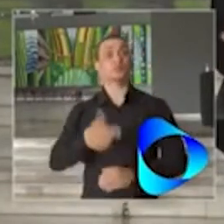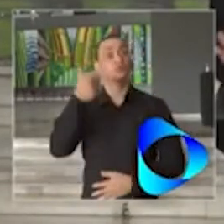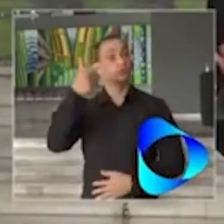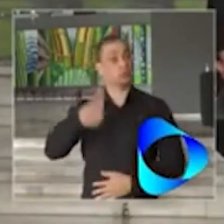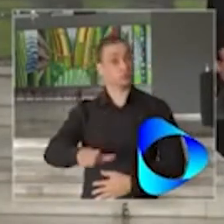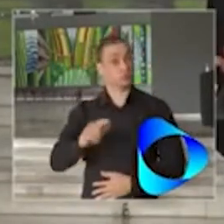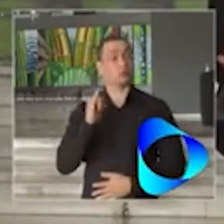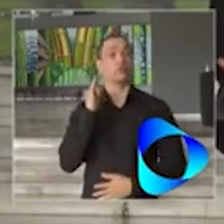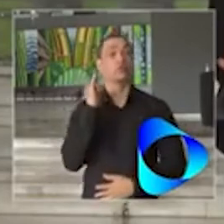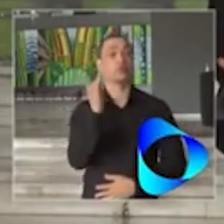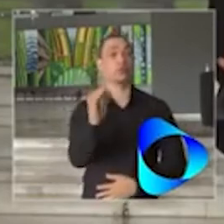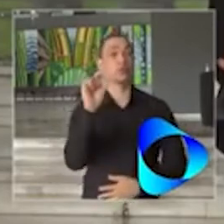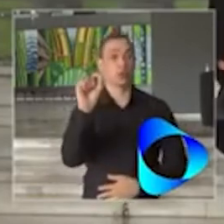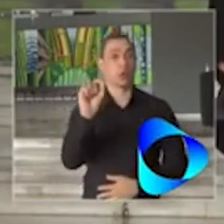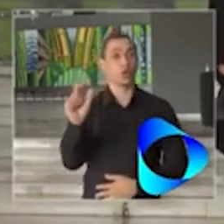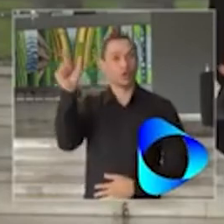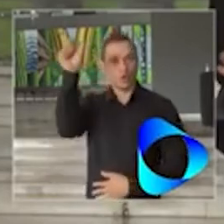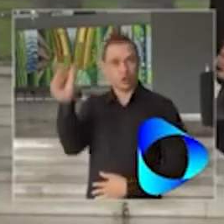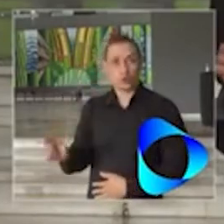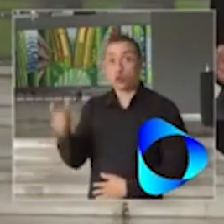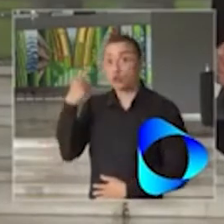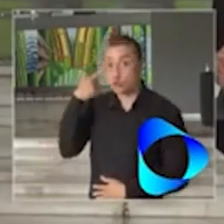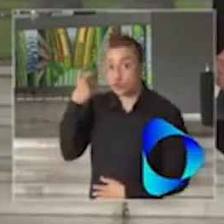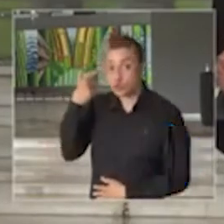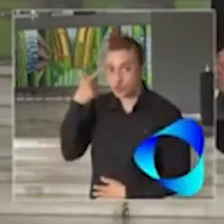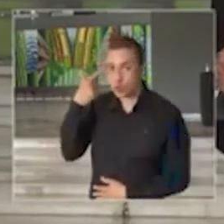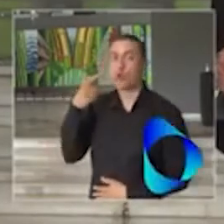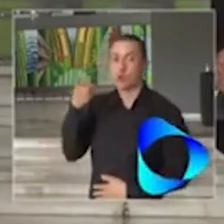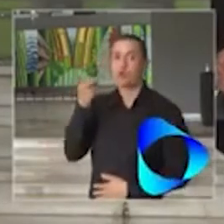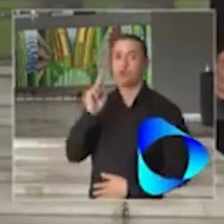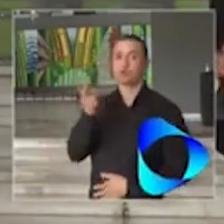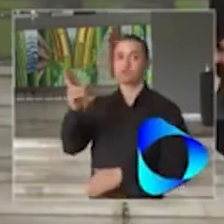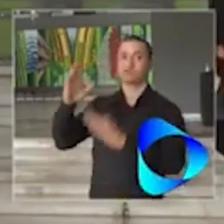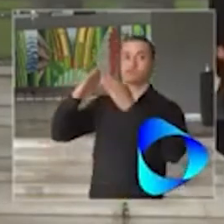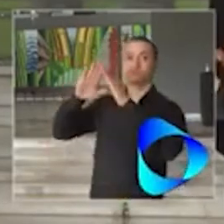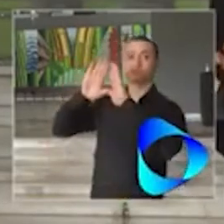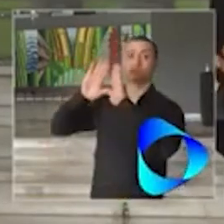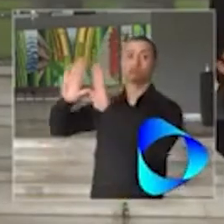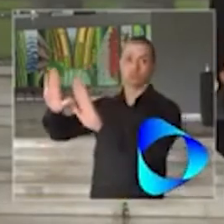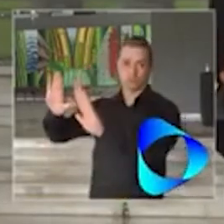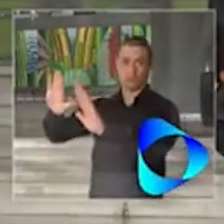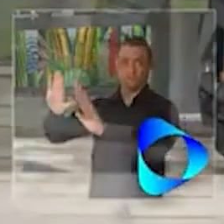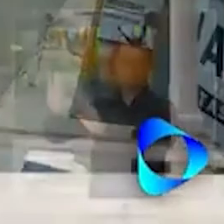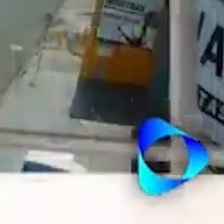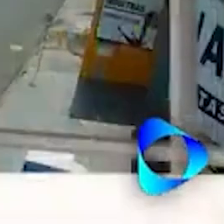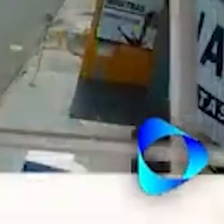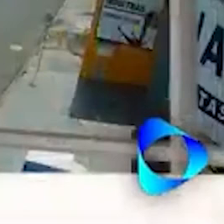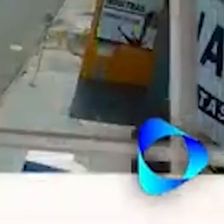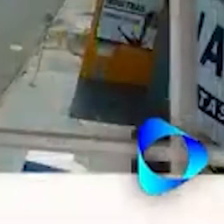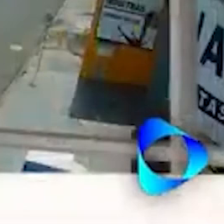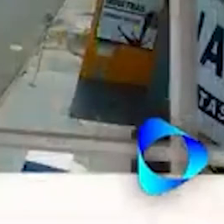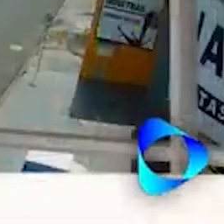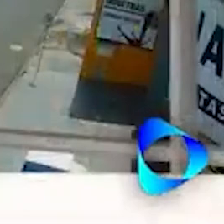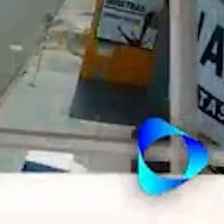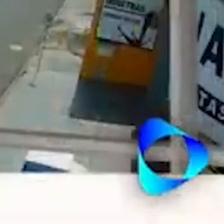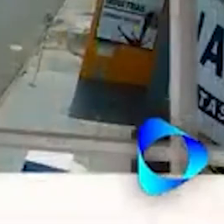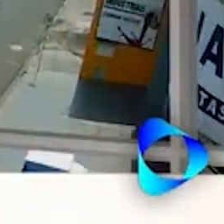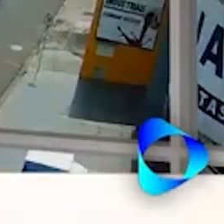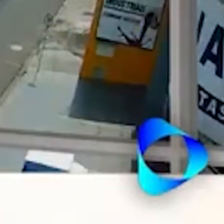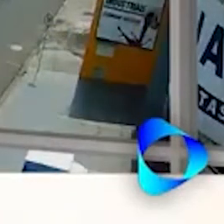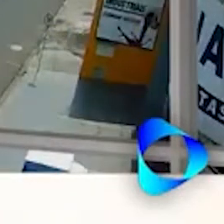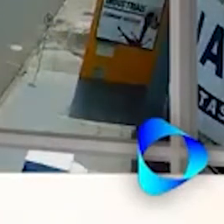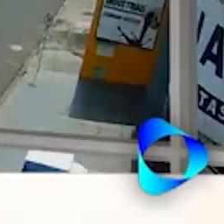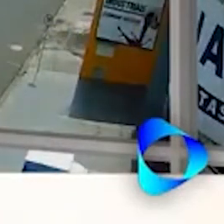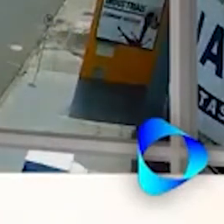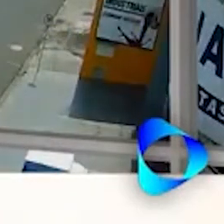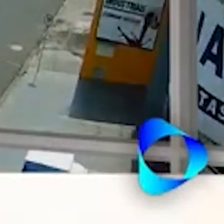fracionada, respeitando o limite de 8 horas diárias. Vamos ouvir o que disse o vice-governador Rodrigo Garcia ontem,